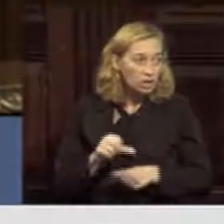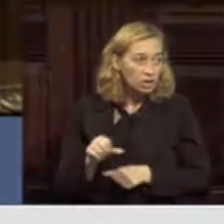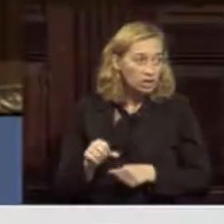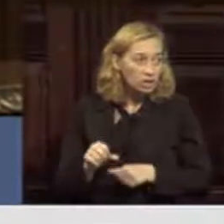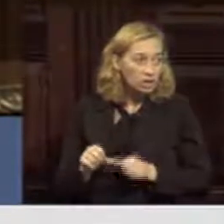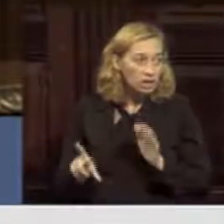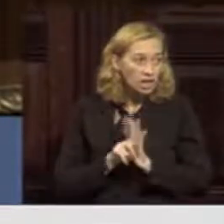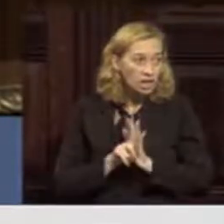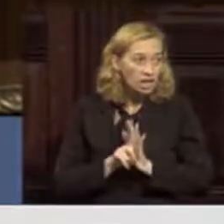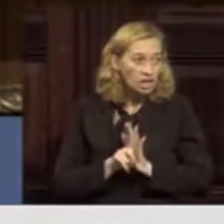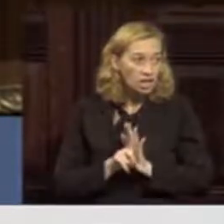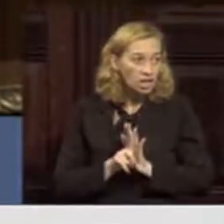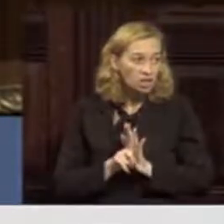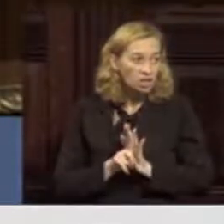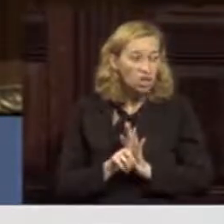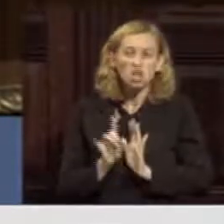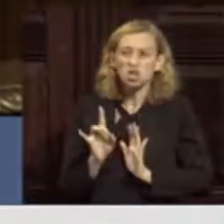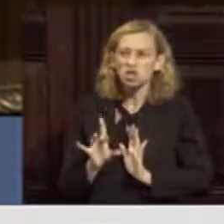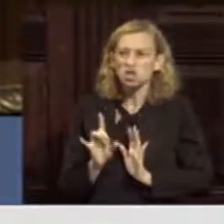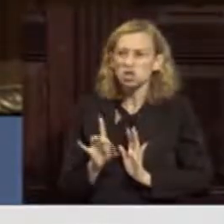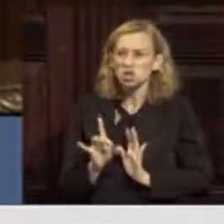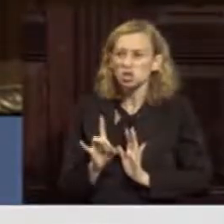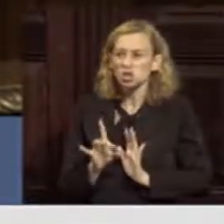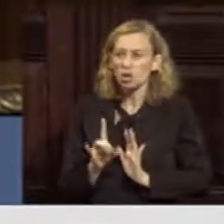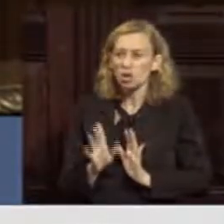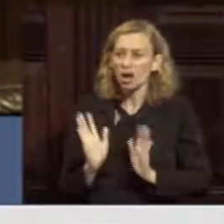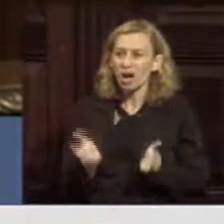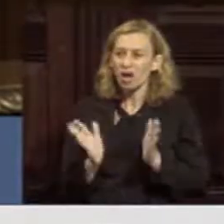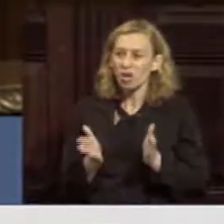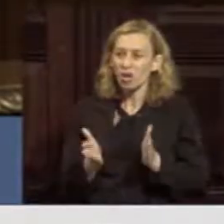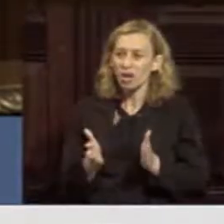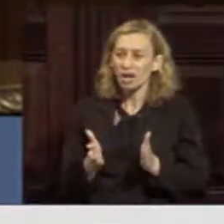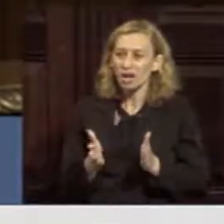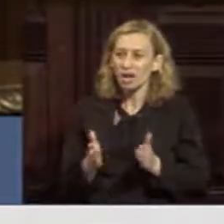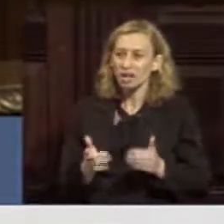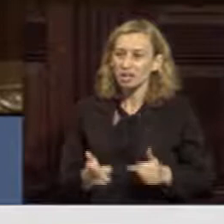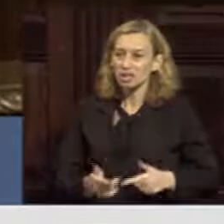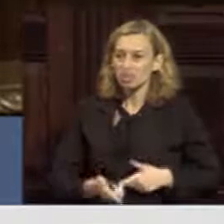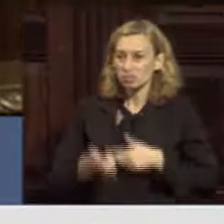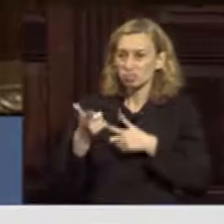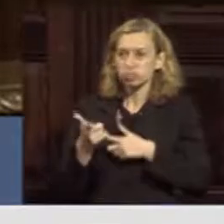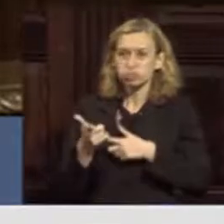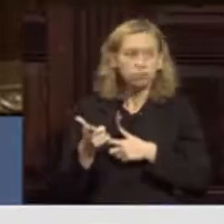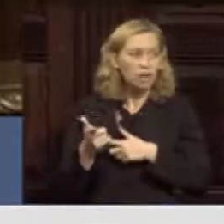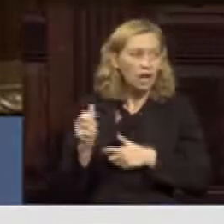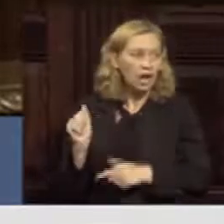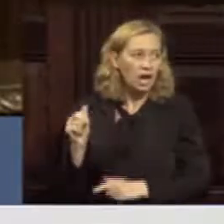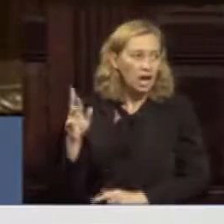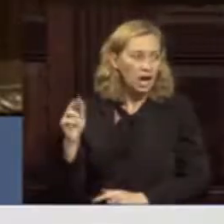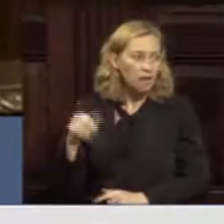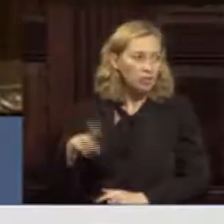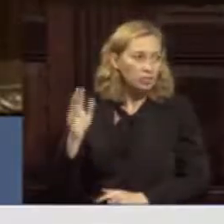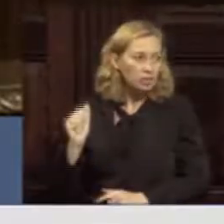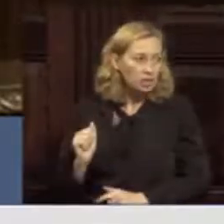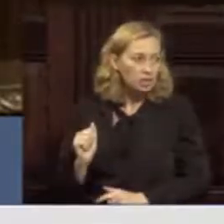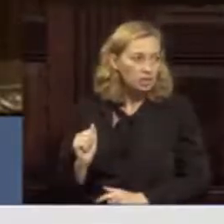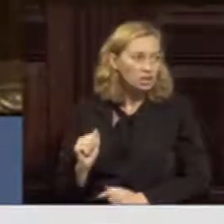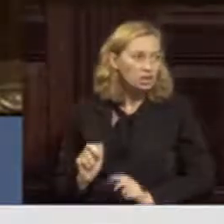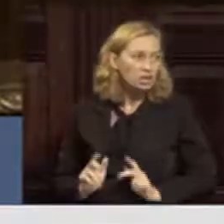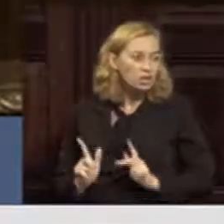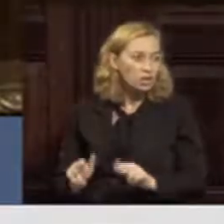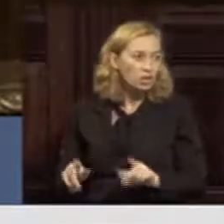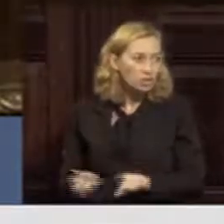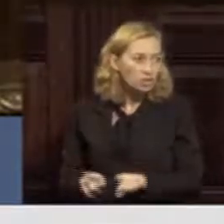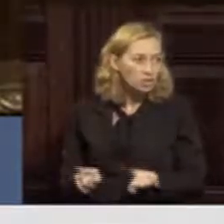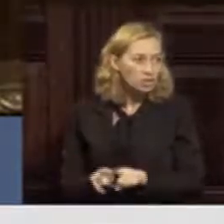o recurso à reação armada. Aí é dever da Força Armada restaurar a ordem. Da mesma maneira se